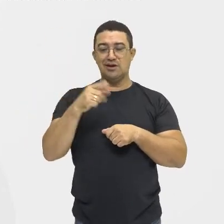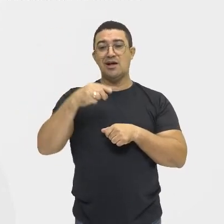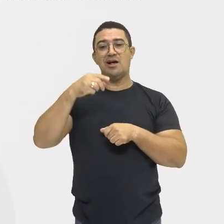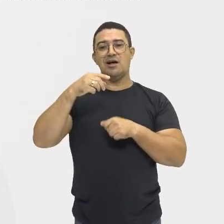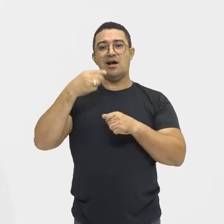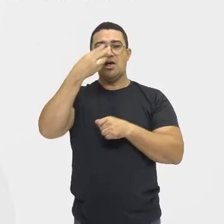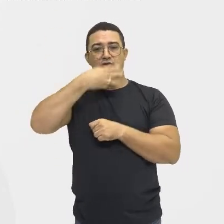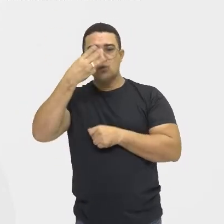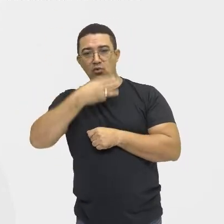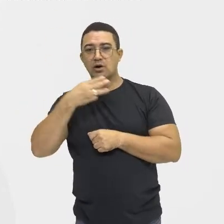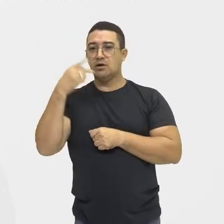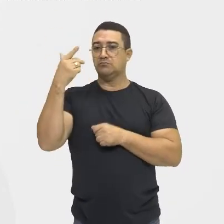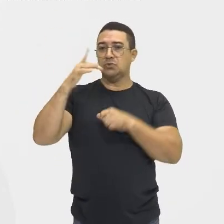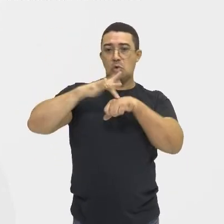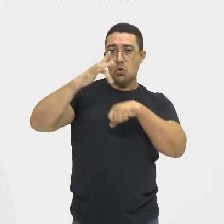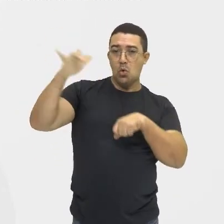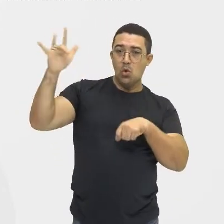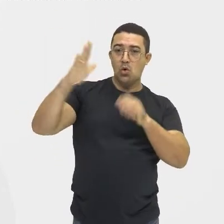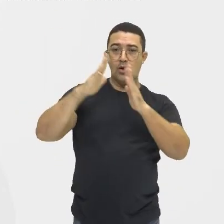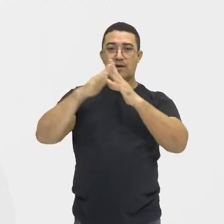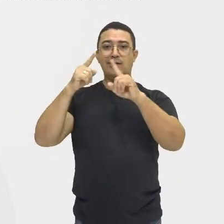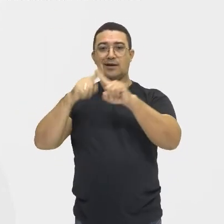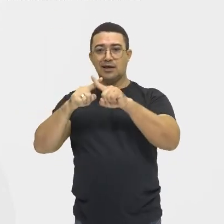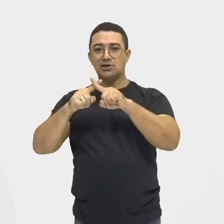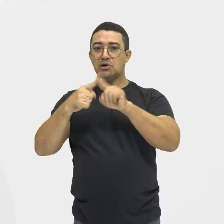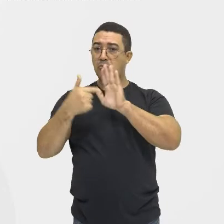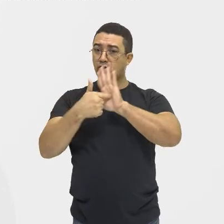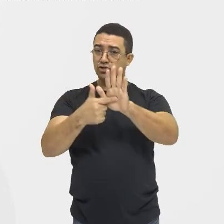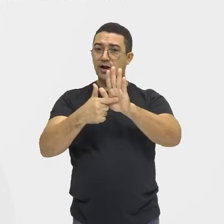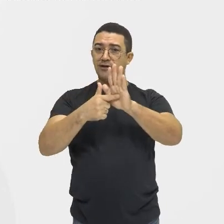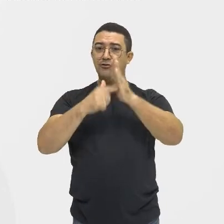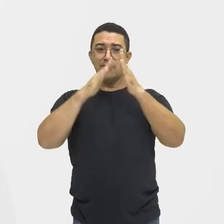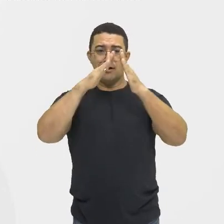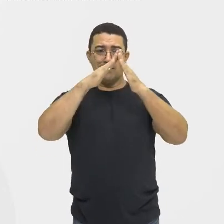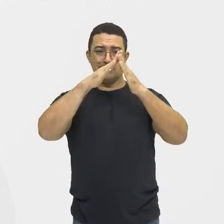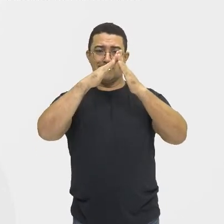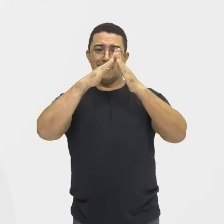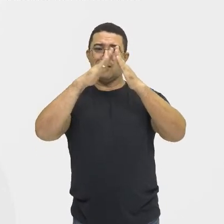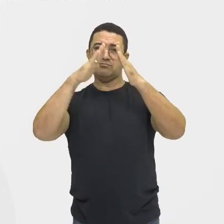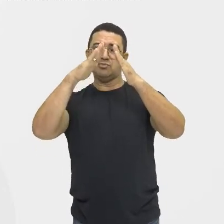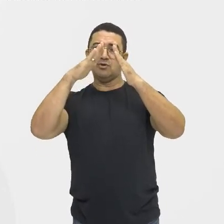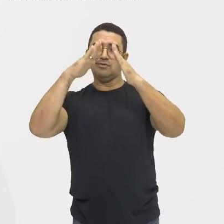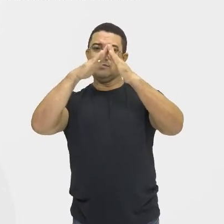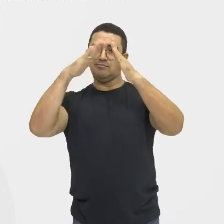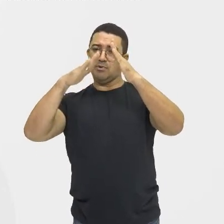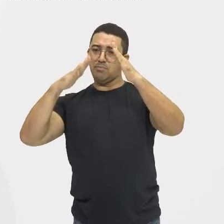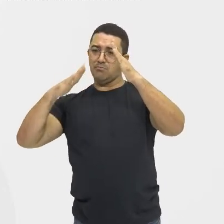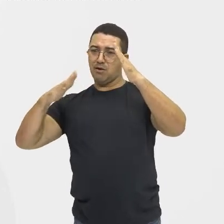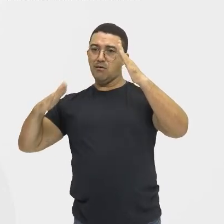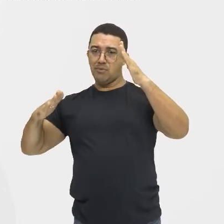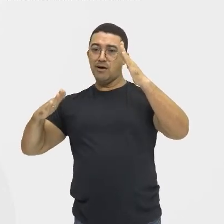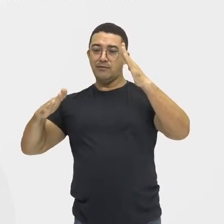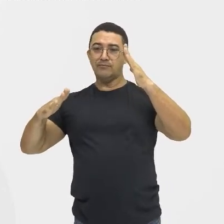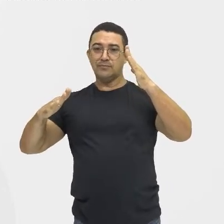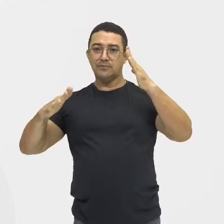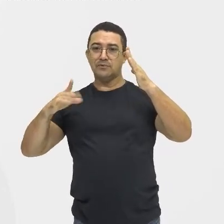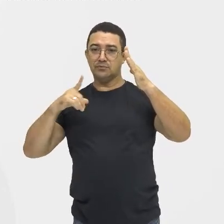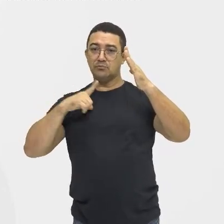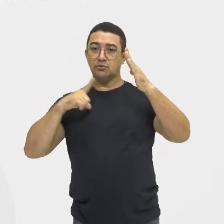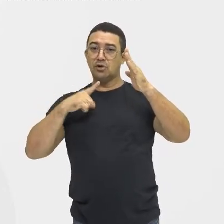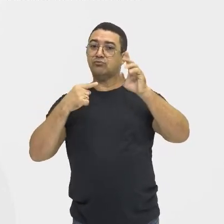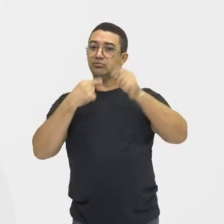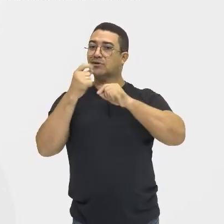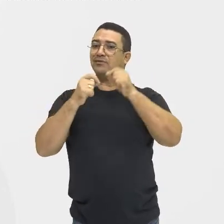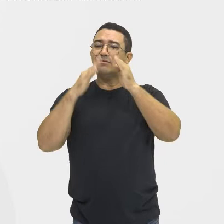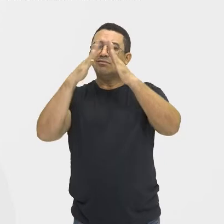modestas, que é o caso de Minas Gerais. Minas Gerais era o quê? Tinha um minério que foi muito explorado, mas